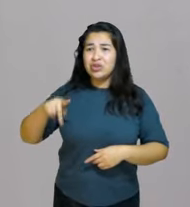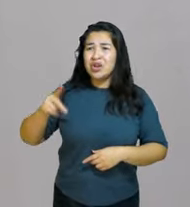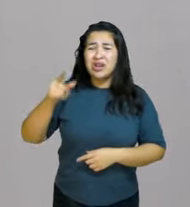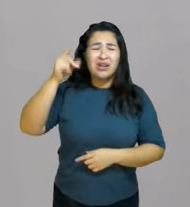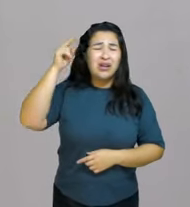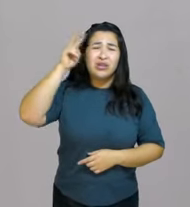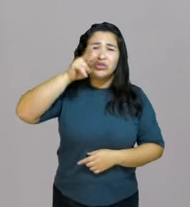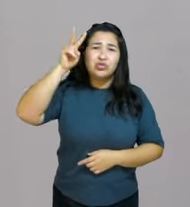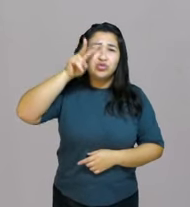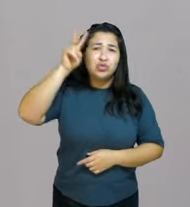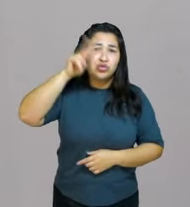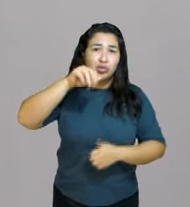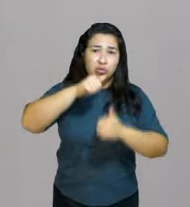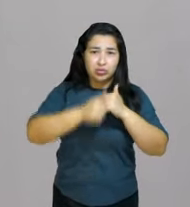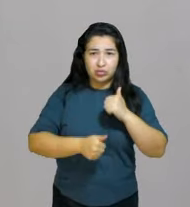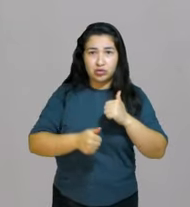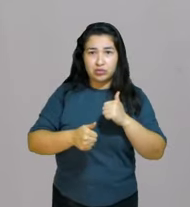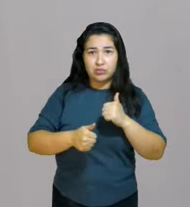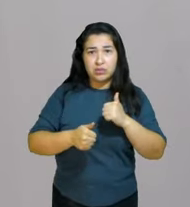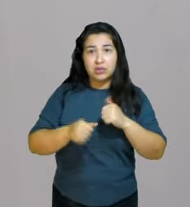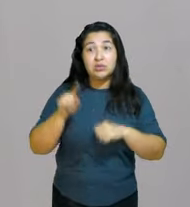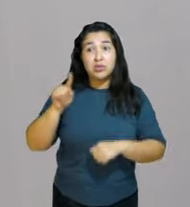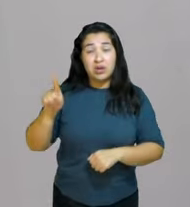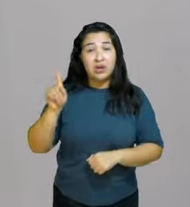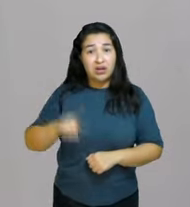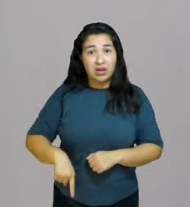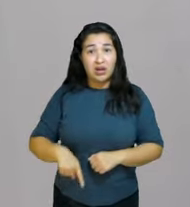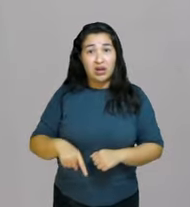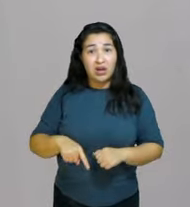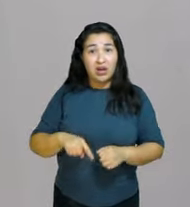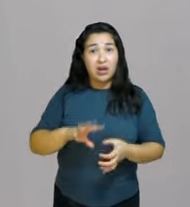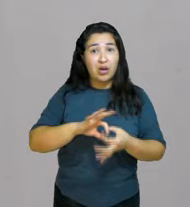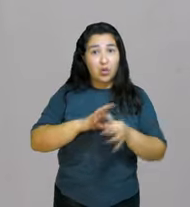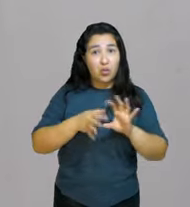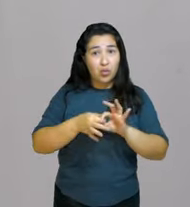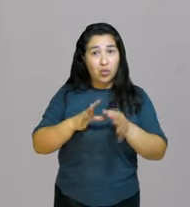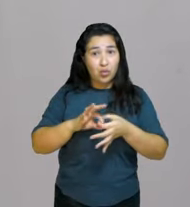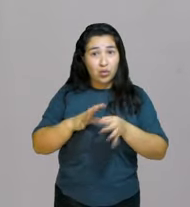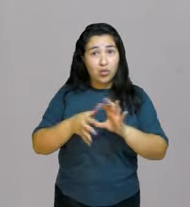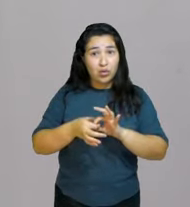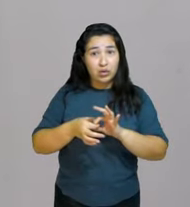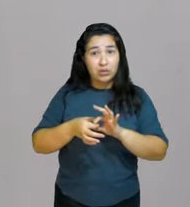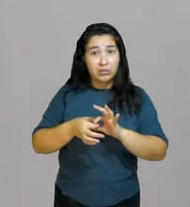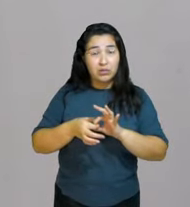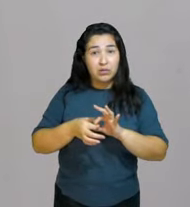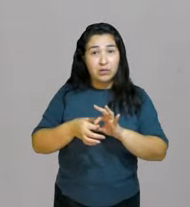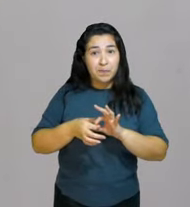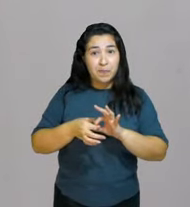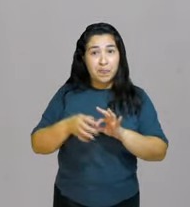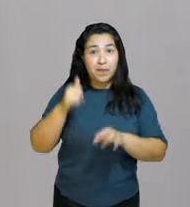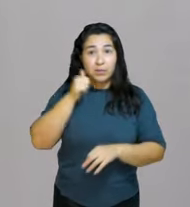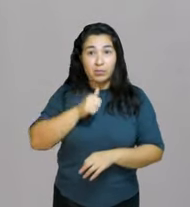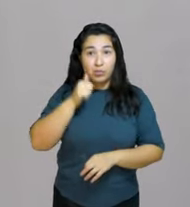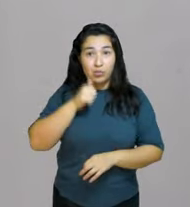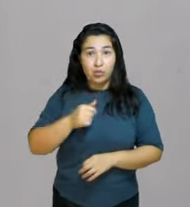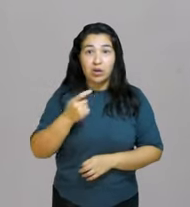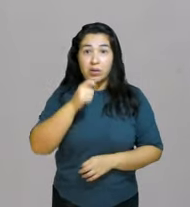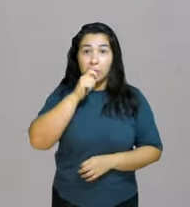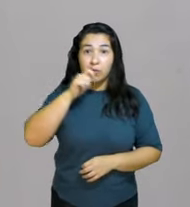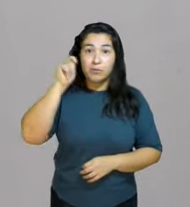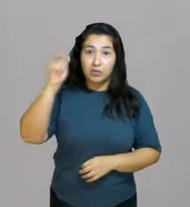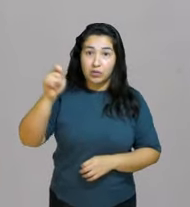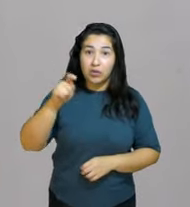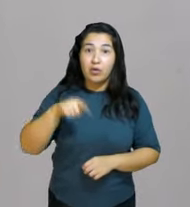do esporte brasileiro, um herói olímpico do Brasil, e expuseram, inclusive, uma árbitra nossa, que foi representar seus colegas